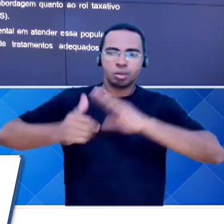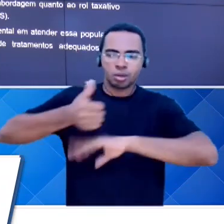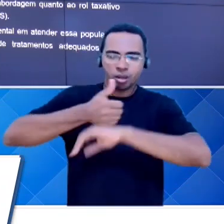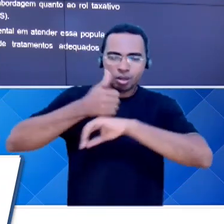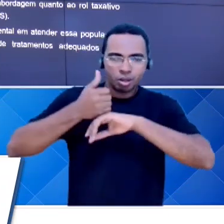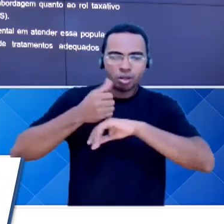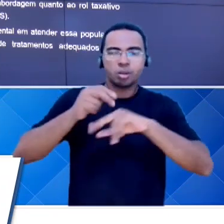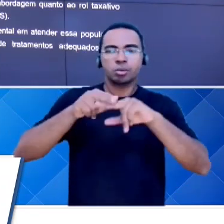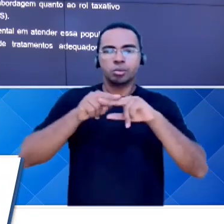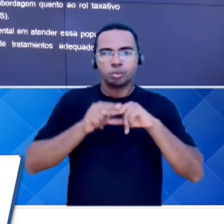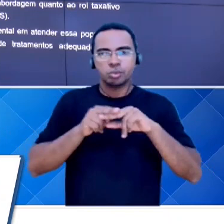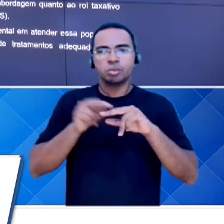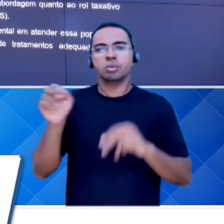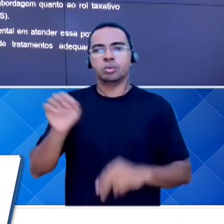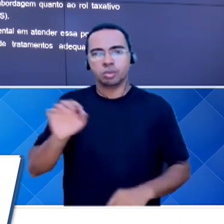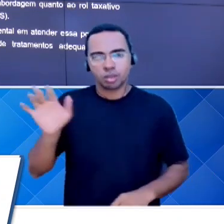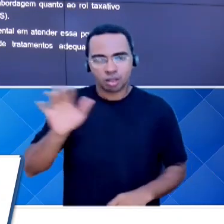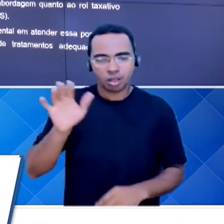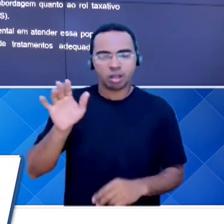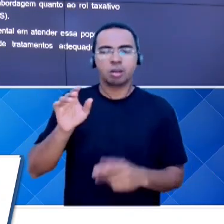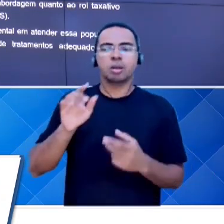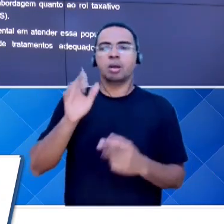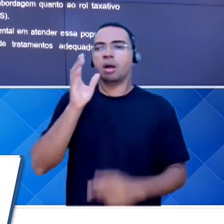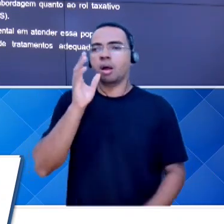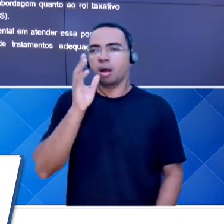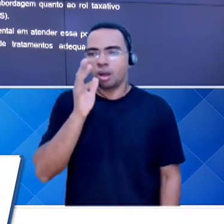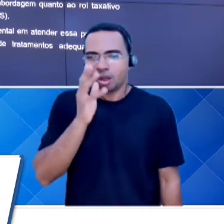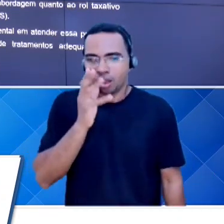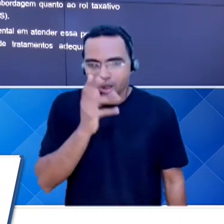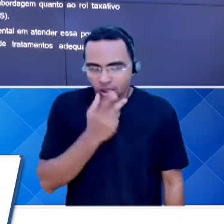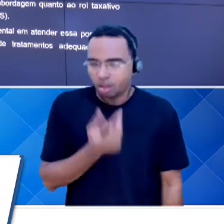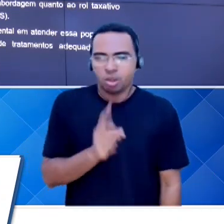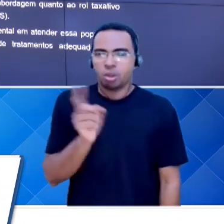tratamento ele é caro, ele é demorado e ele não é a